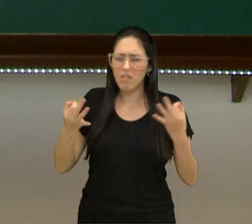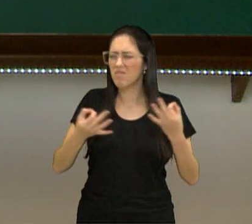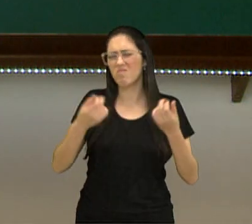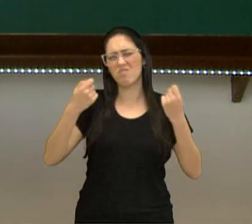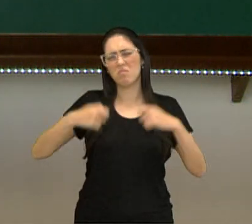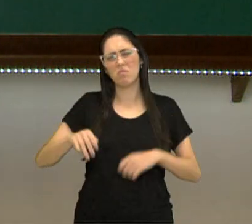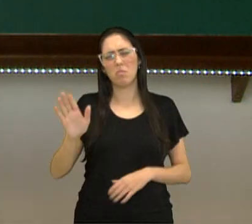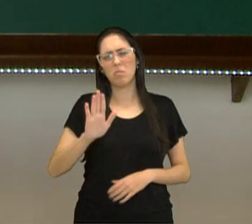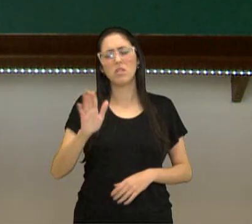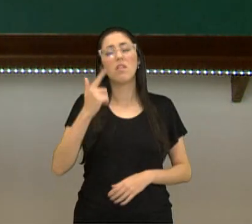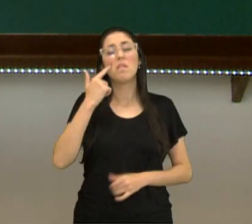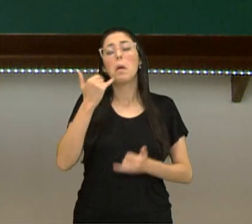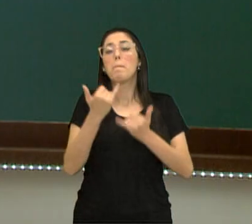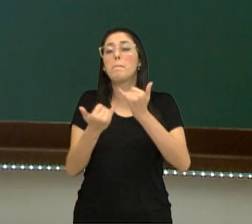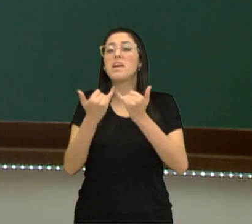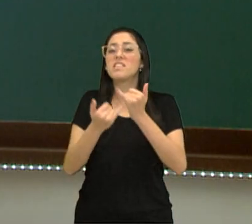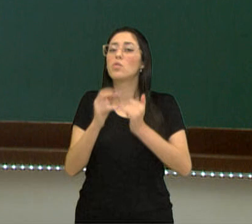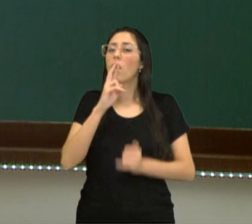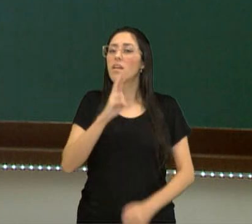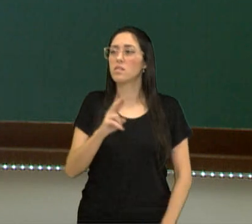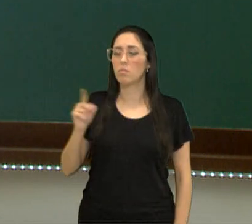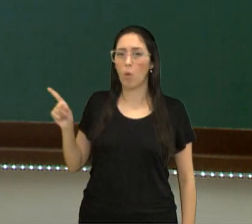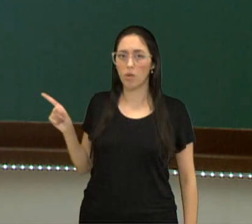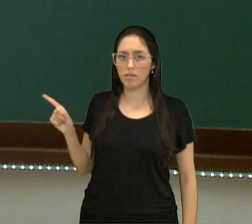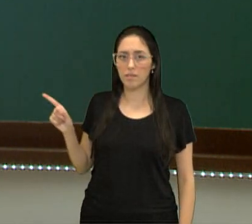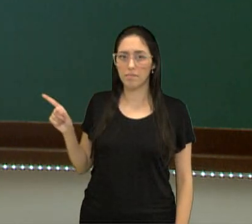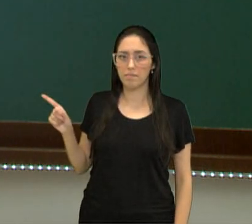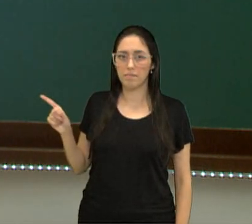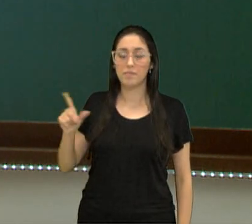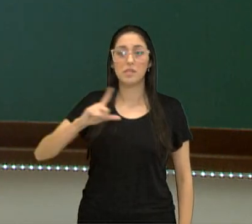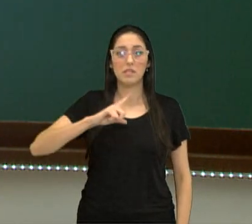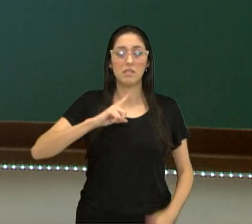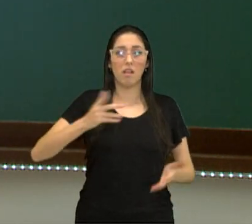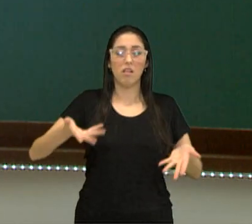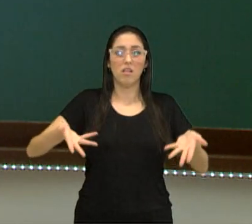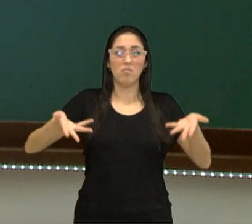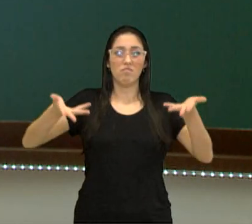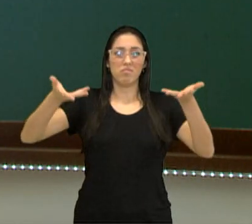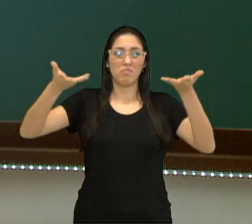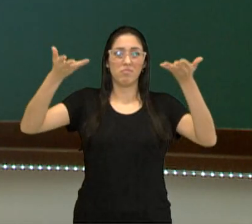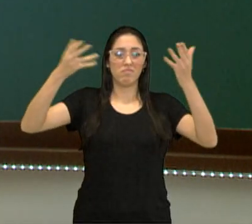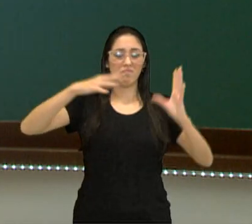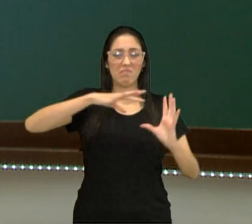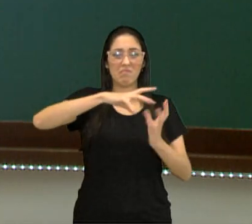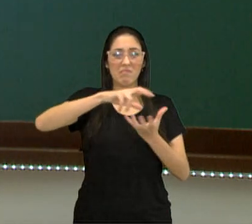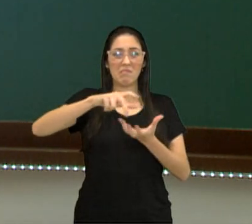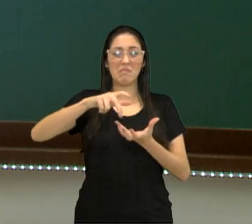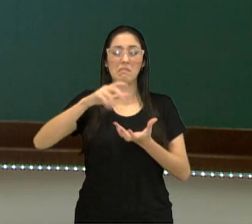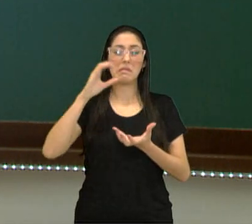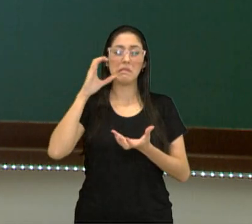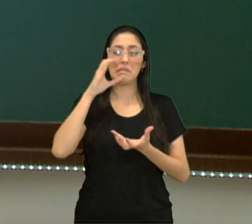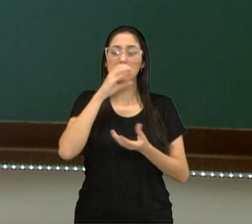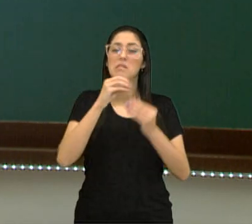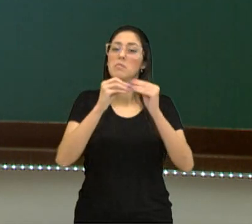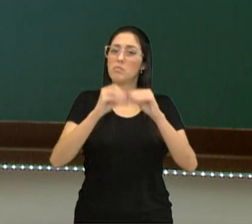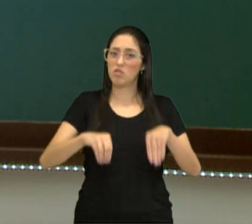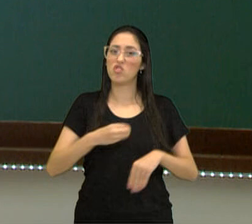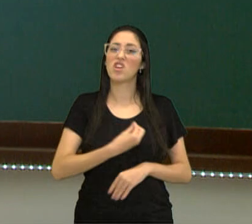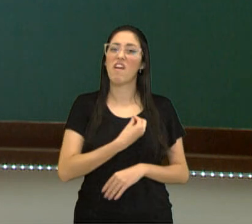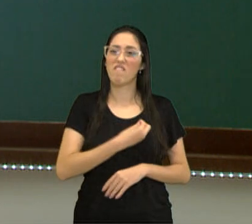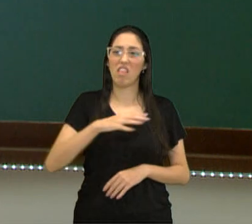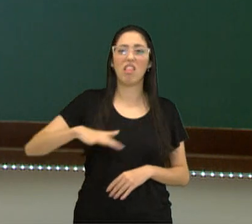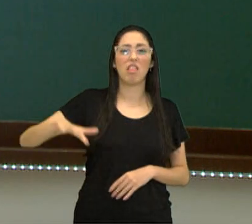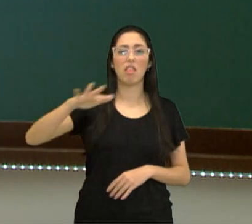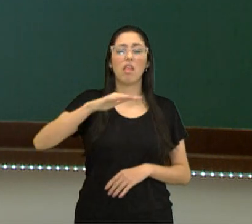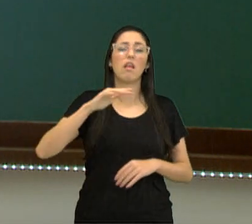está parecida. Olha lá, ó. Consiste no aumento da temperatura média do planeta que prejudica a vida na Terra e possui